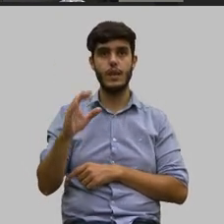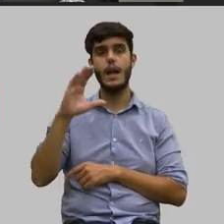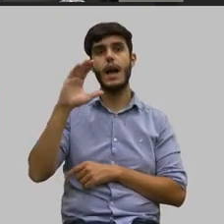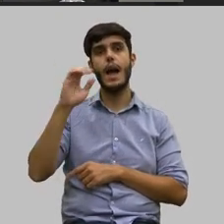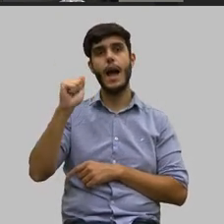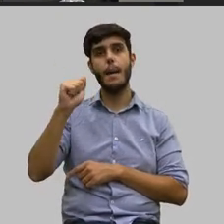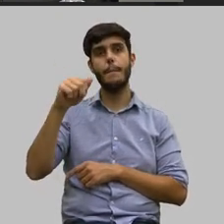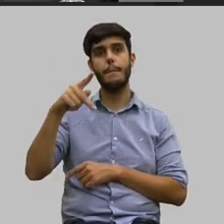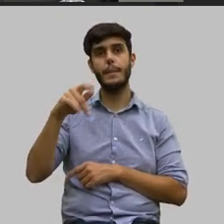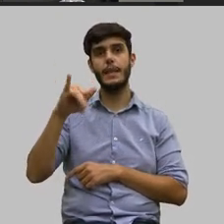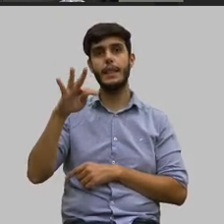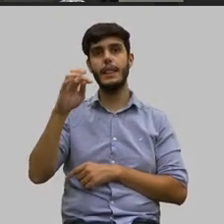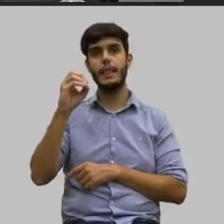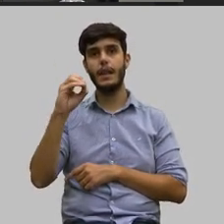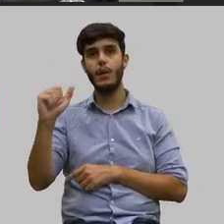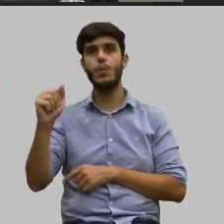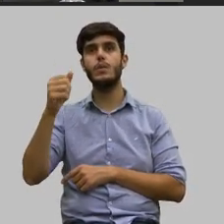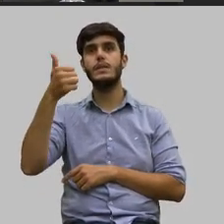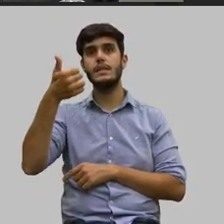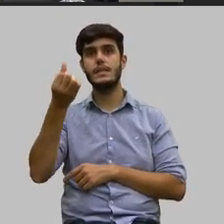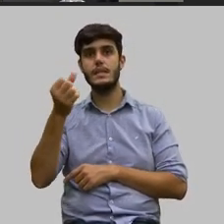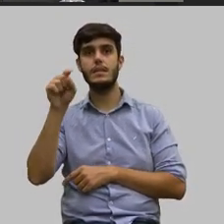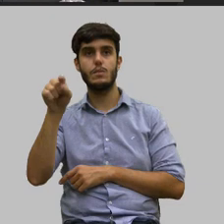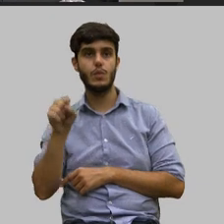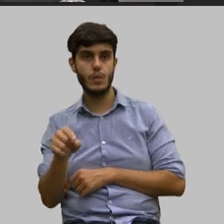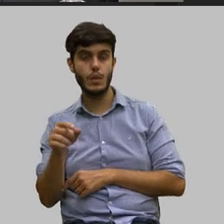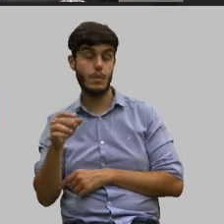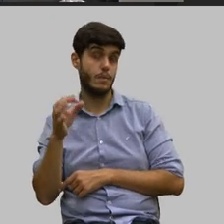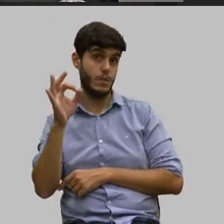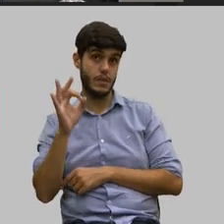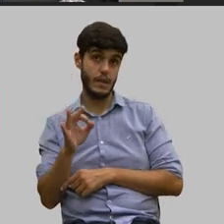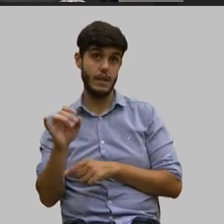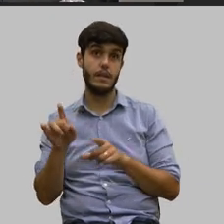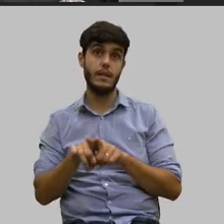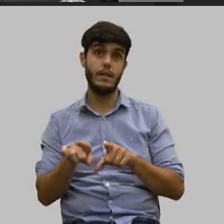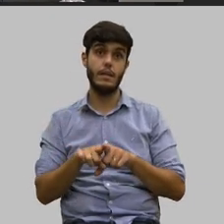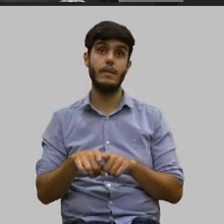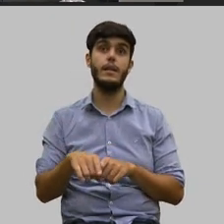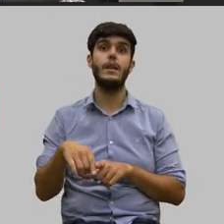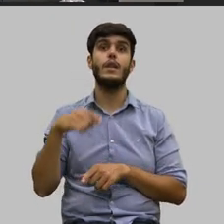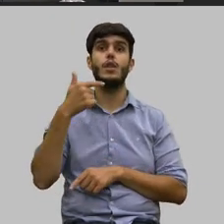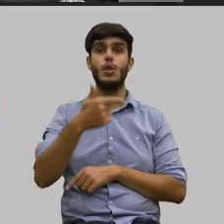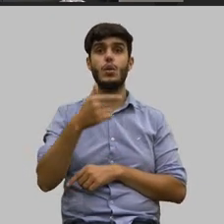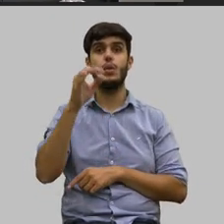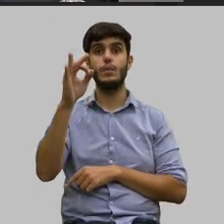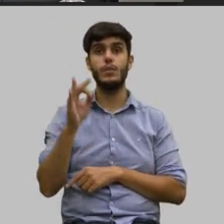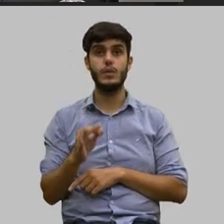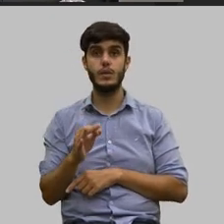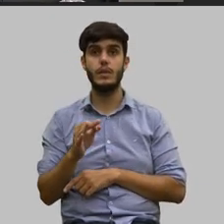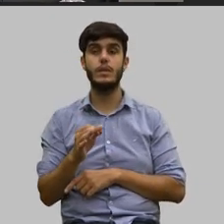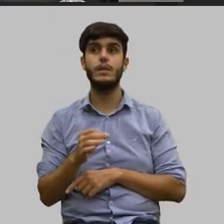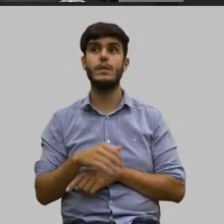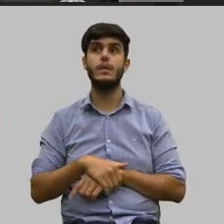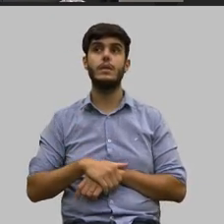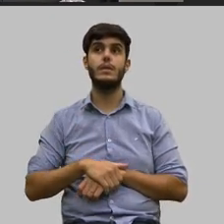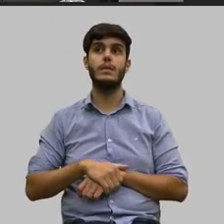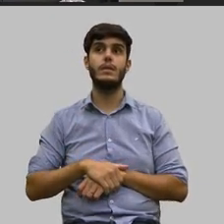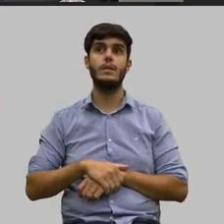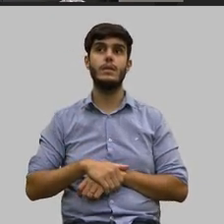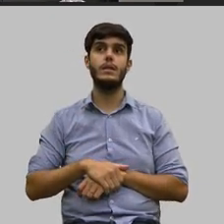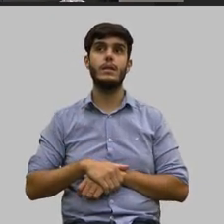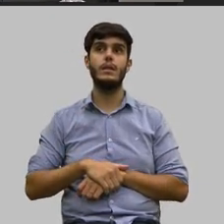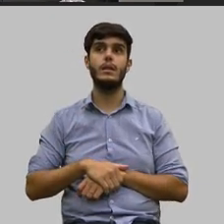16% Tenente primeiro Tenente já um um um Claro de 2% e segundo tenente que é a nossa porta de